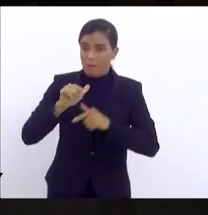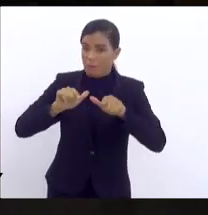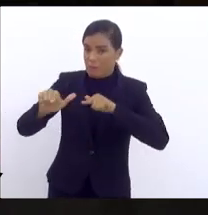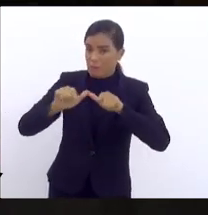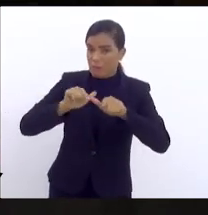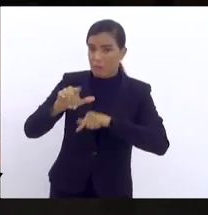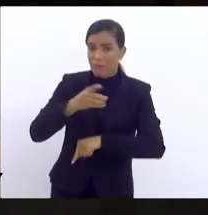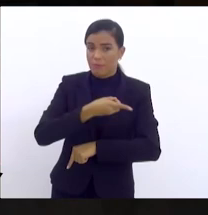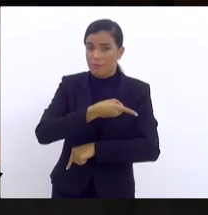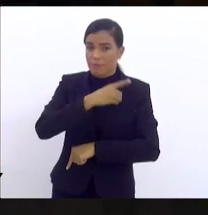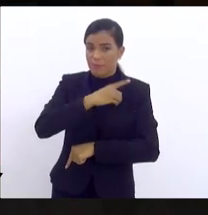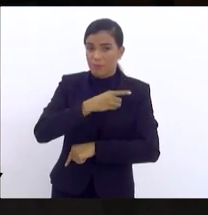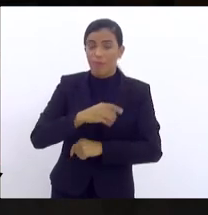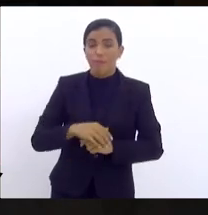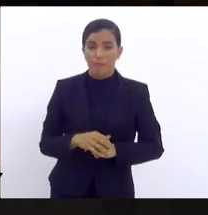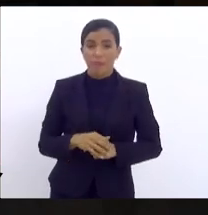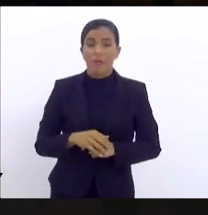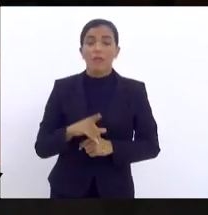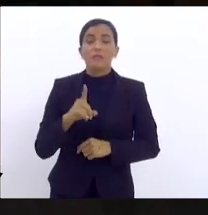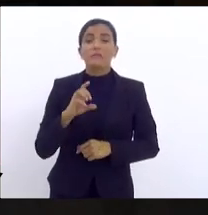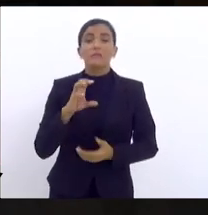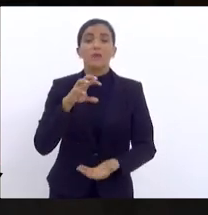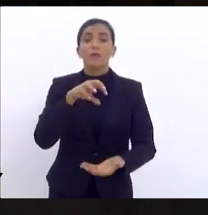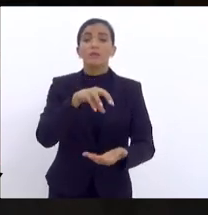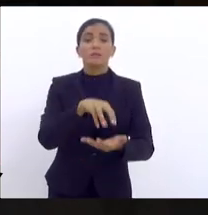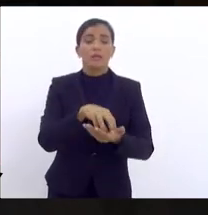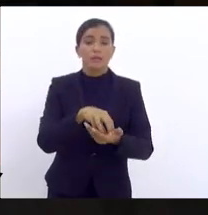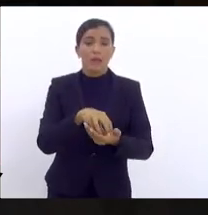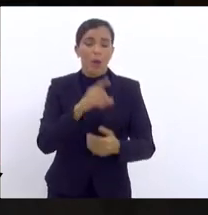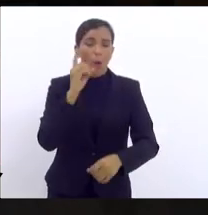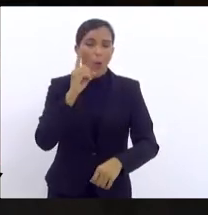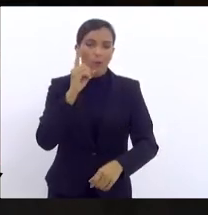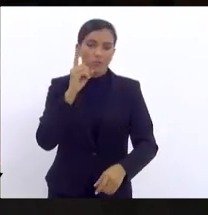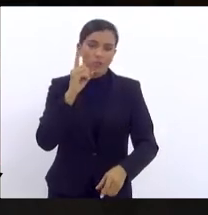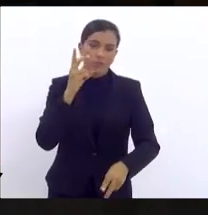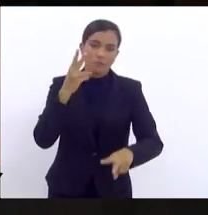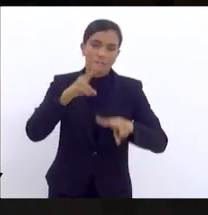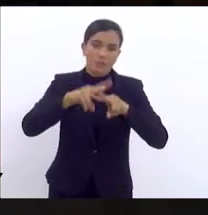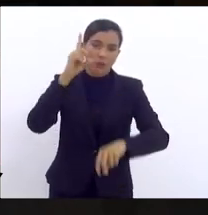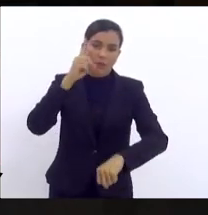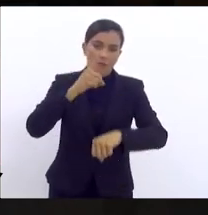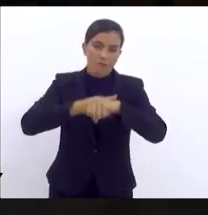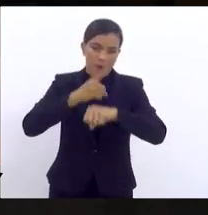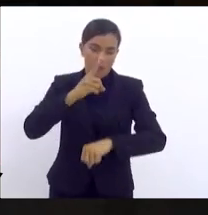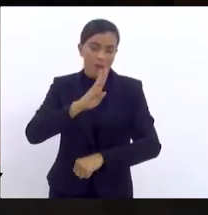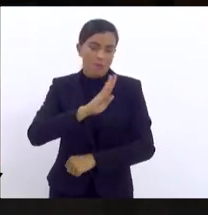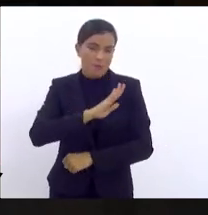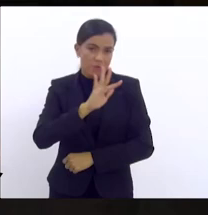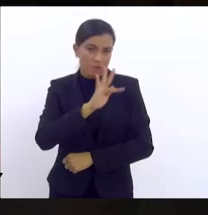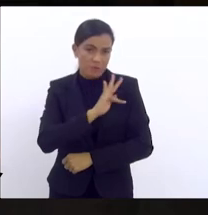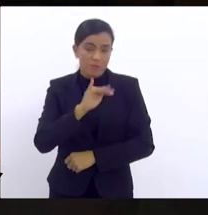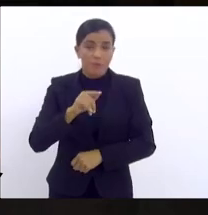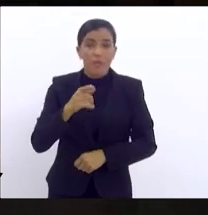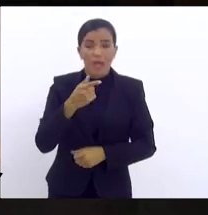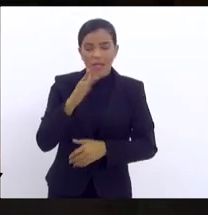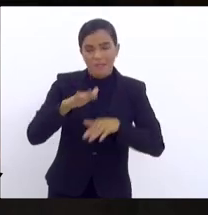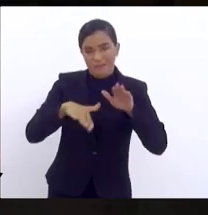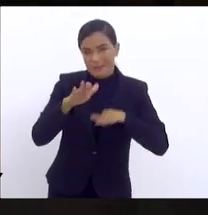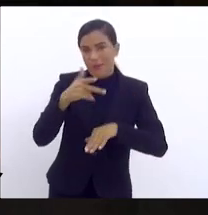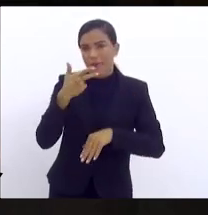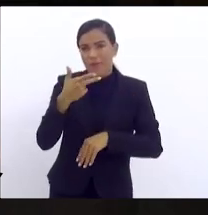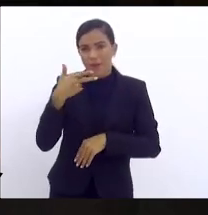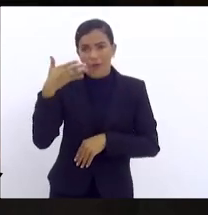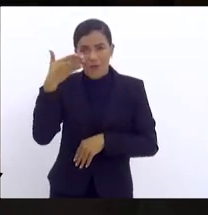como o senhor mesmo falou da situação da central de flagrante hoje há cinco duas DP é a central de flagrante da Baixada e muitas vezes é aquilo que a gente ganhou